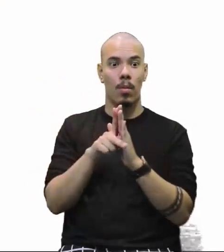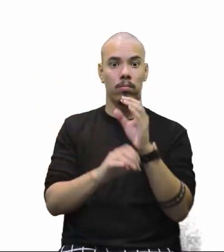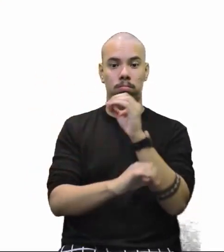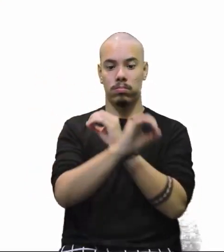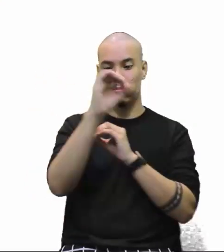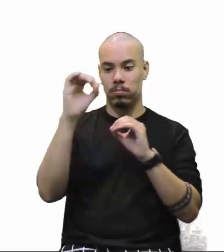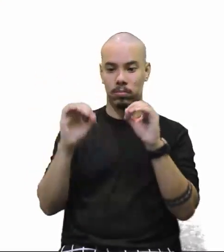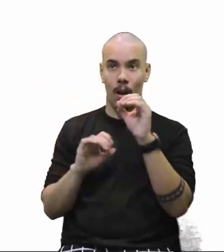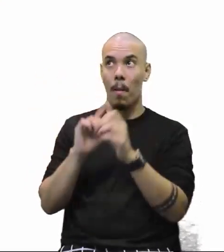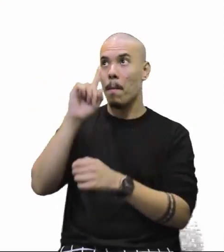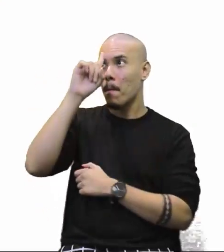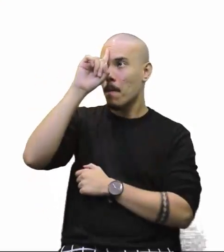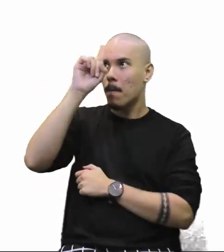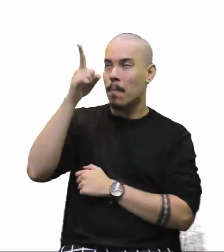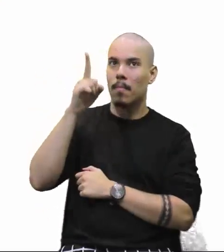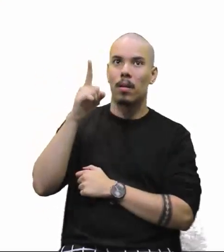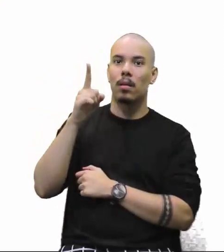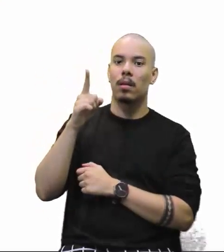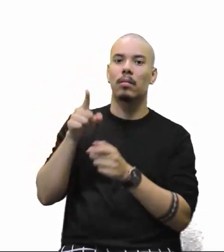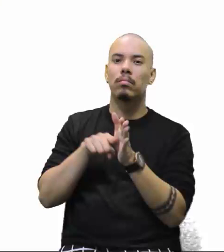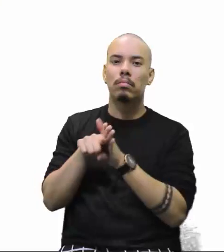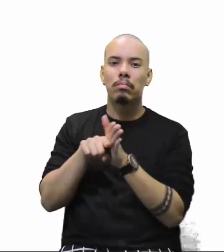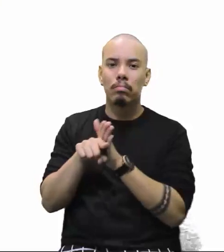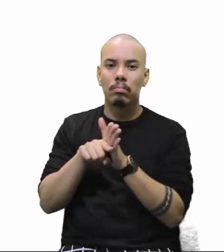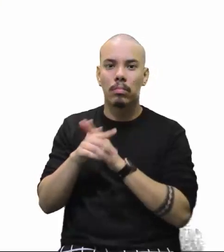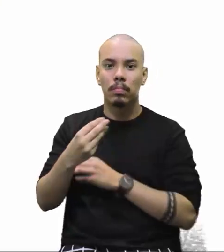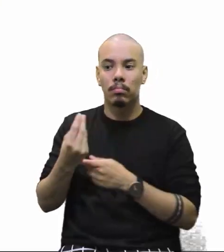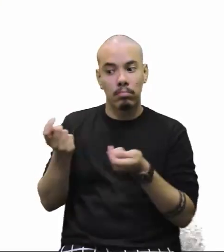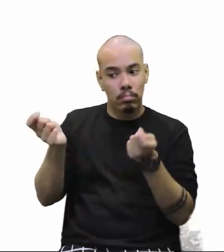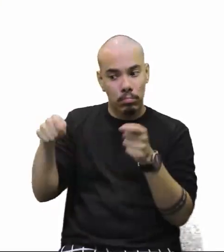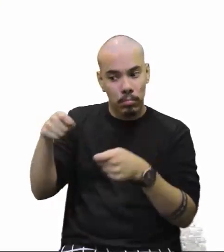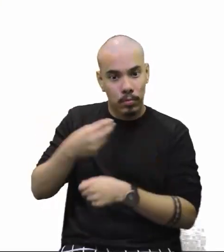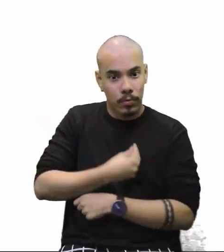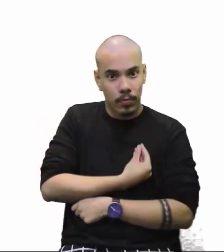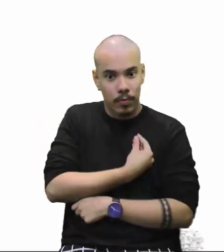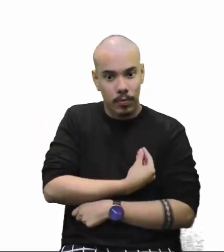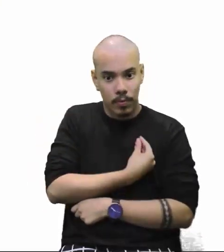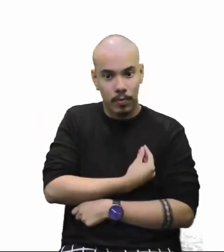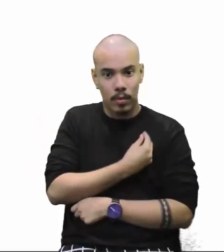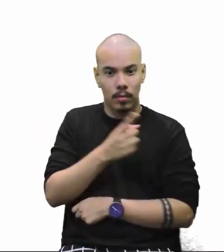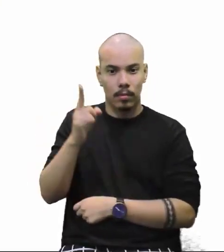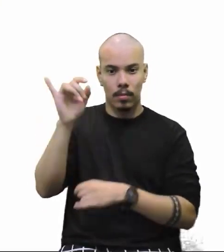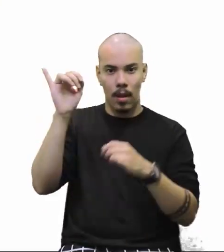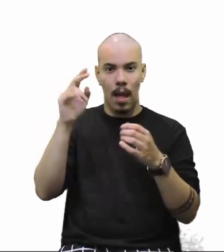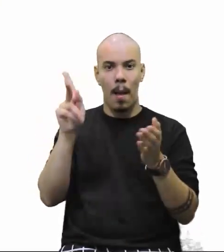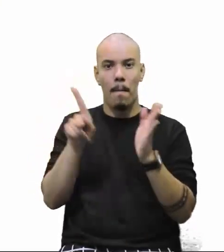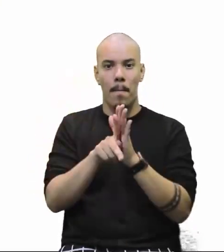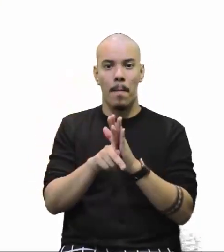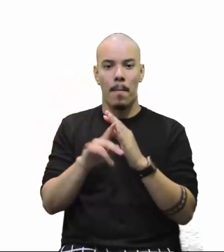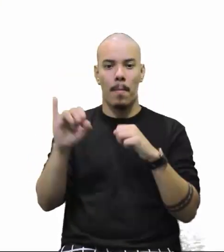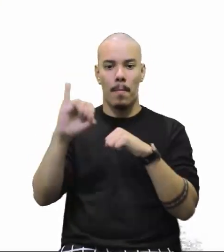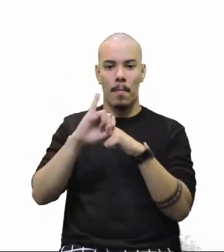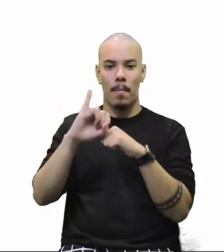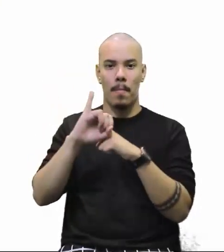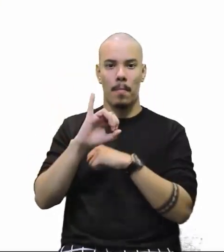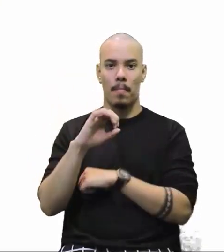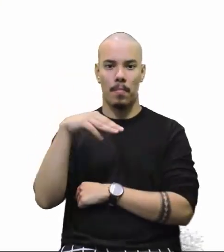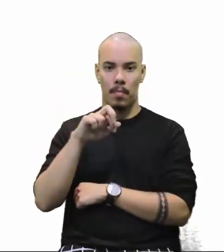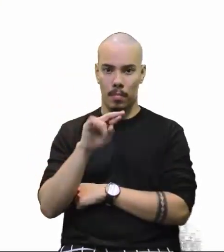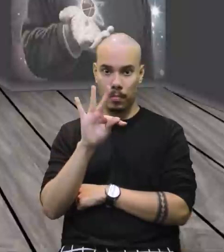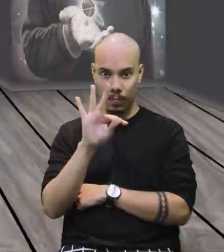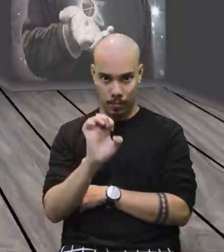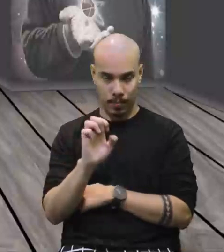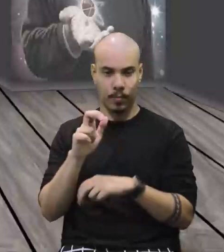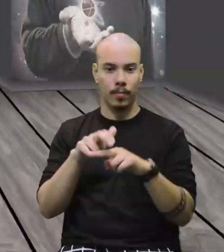mandar os robozinhos lá analisar o solo, ver se tem a possibilidade de ter... Isso deve estar em Marte, eu acho. É, geralmente, né?